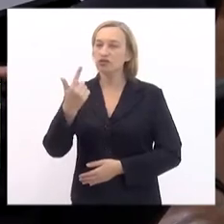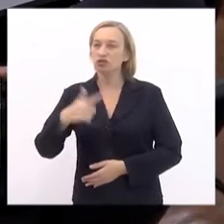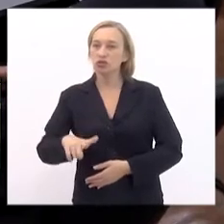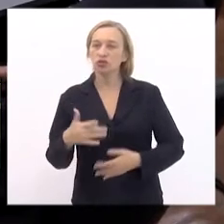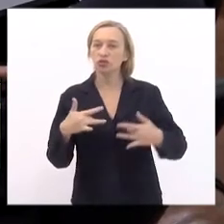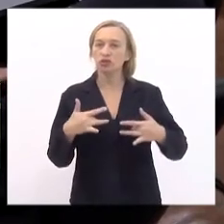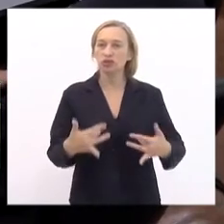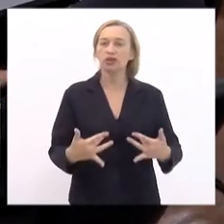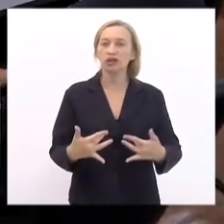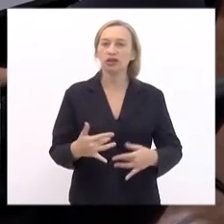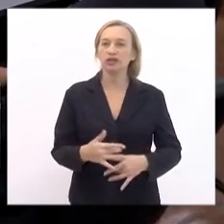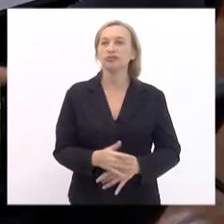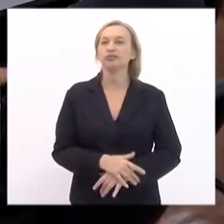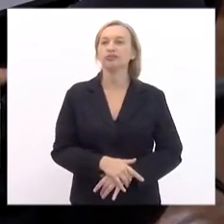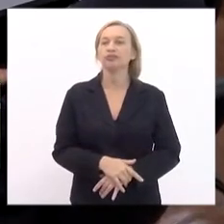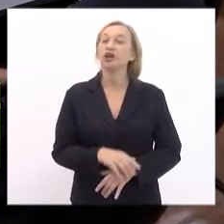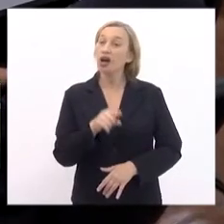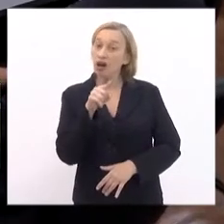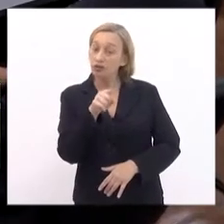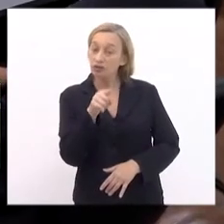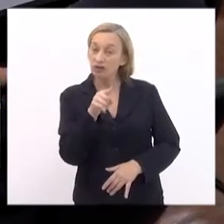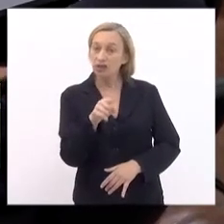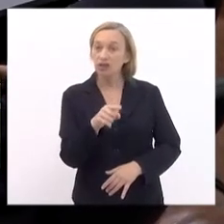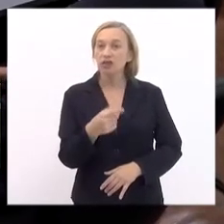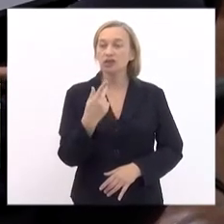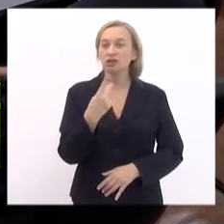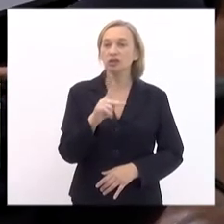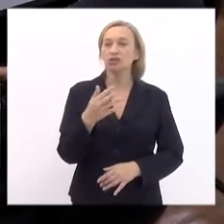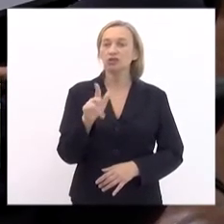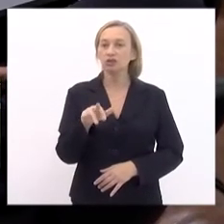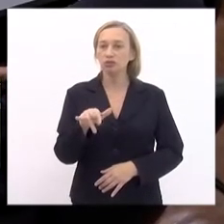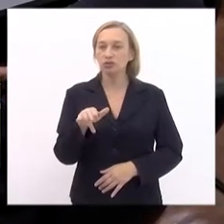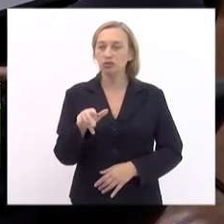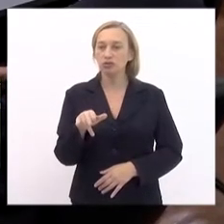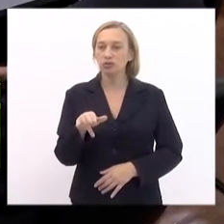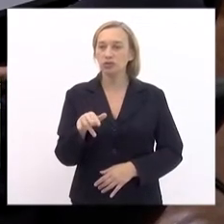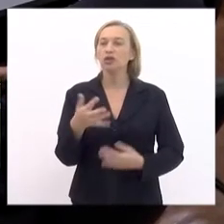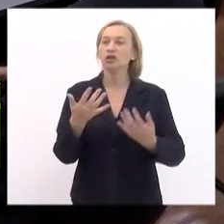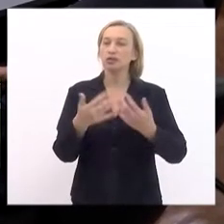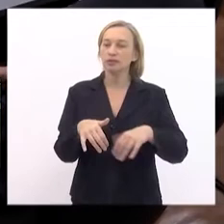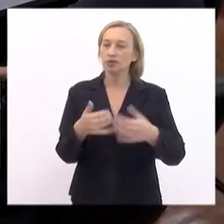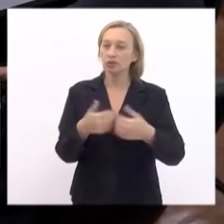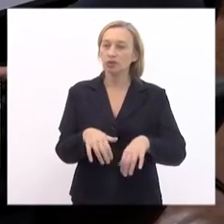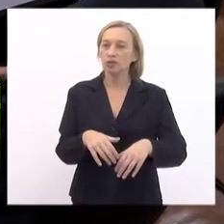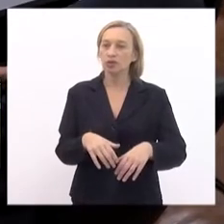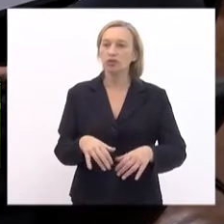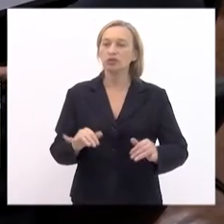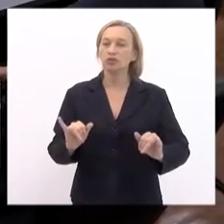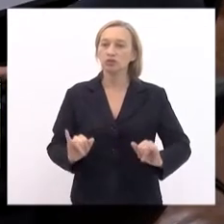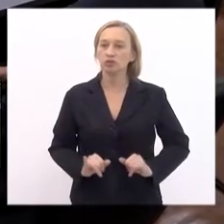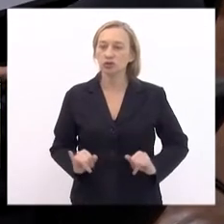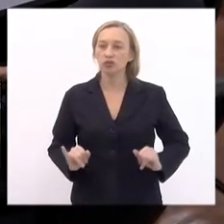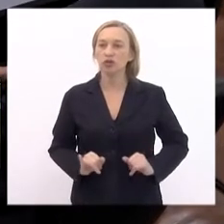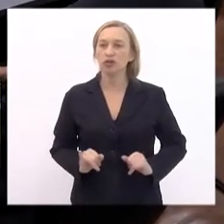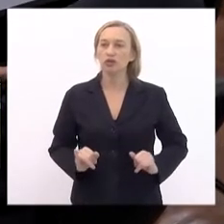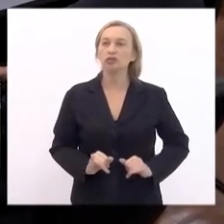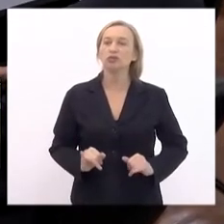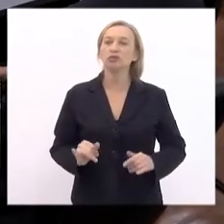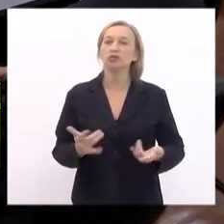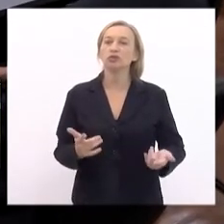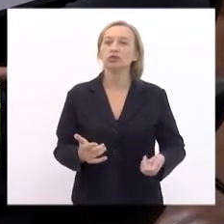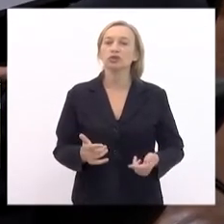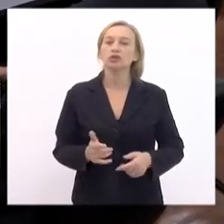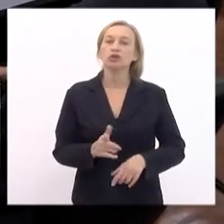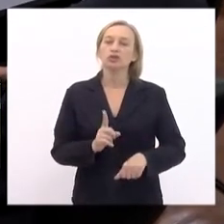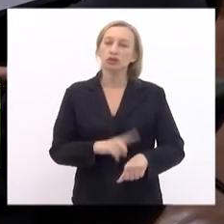minha solidariedade a você e aos seus irmãos e irmãs petropolitanos que enfrentam esse dilema, essa tragédia